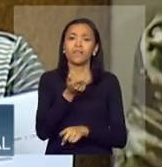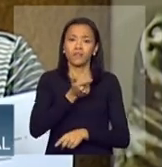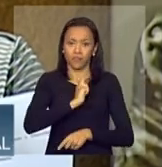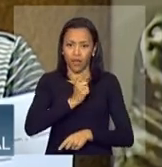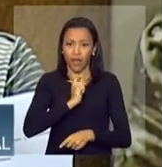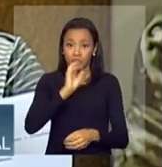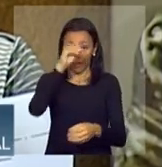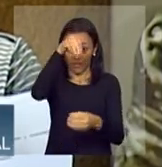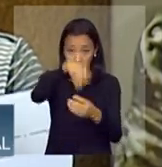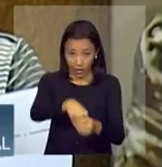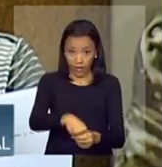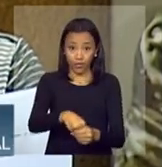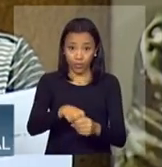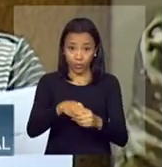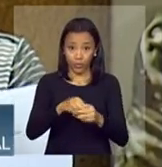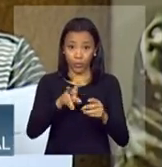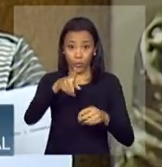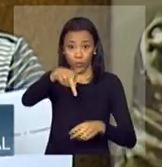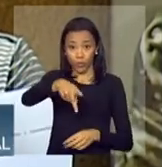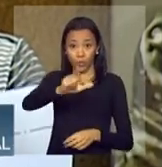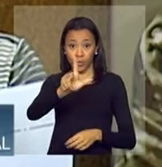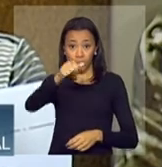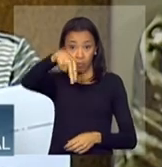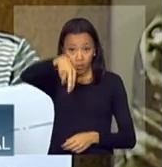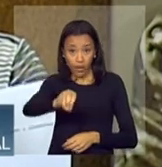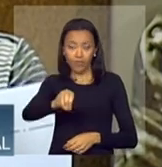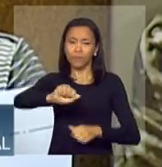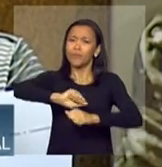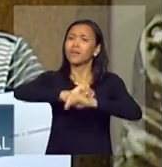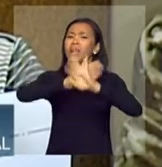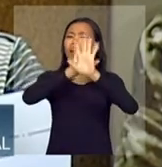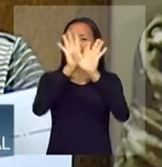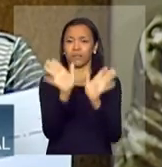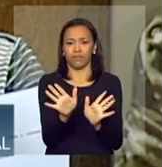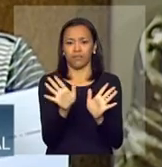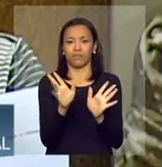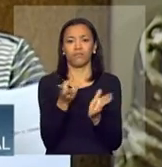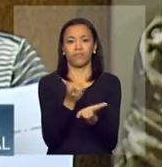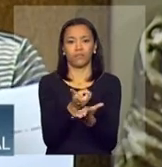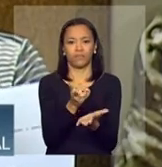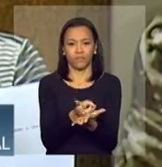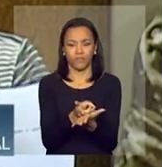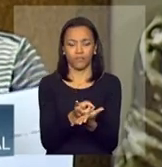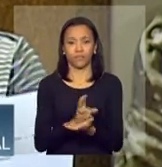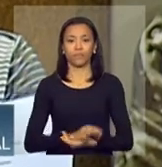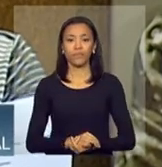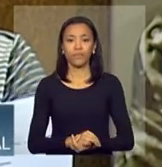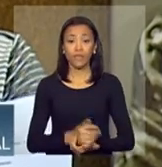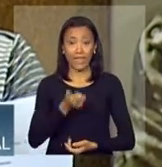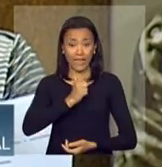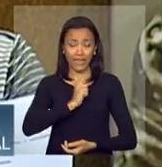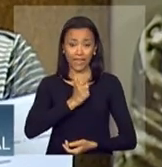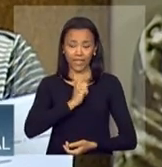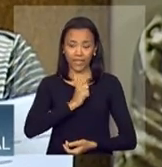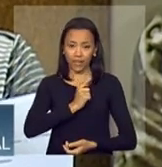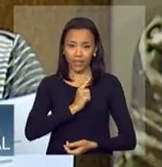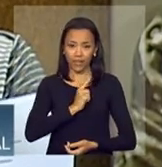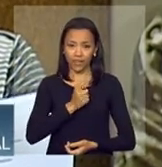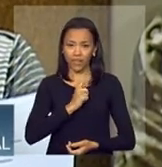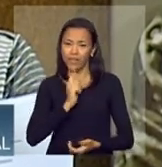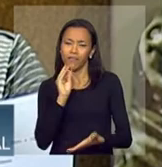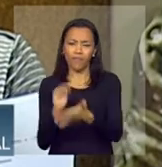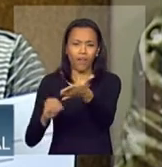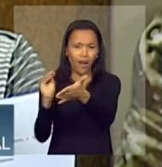no plano de SAN, com maior clareza e com maior ênfase. Há uma lacuna em relação às